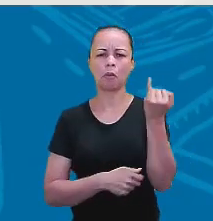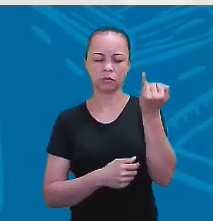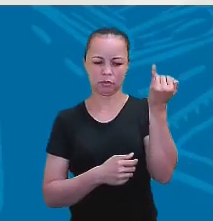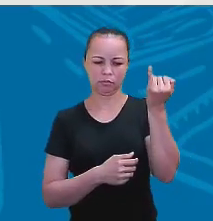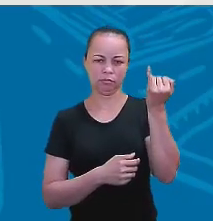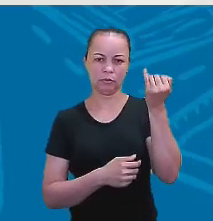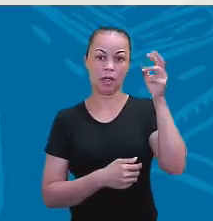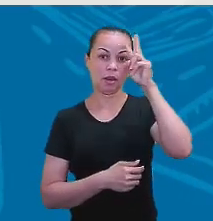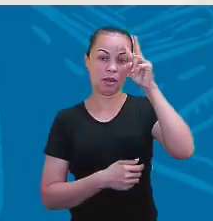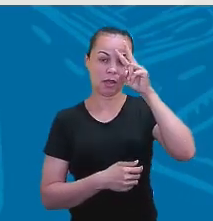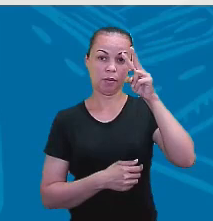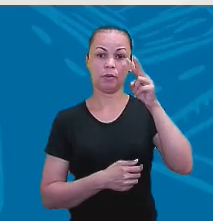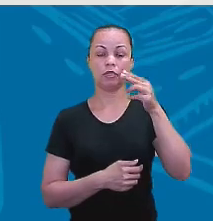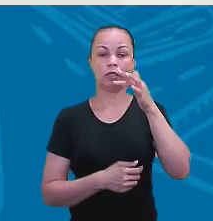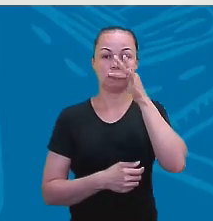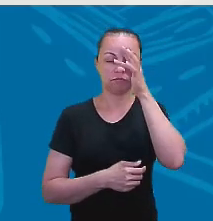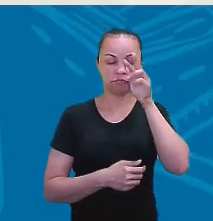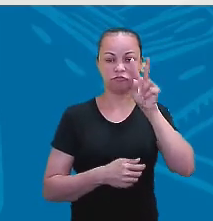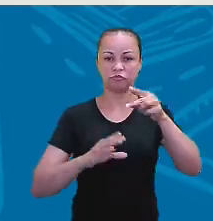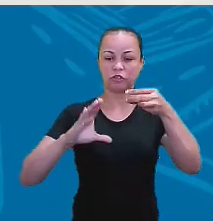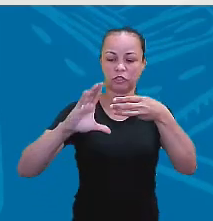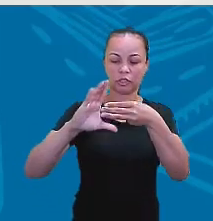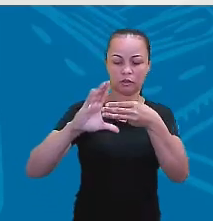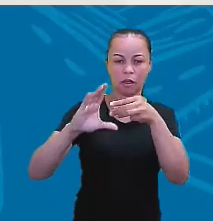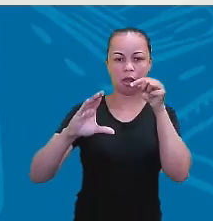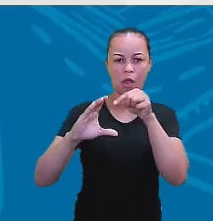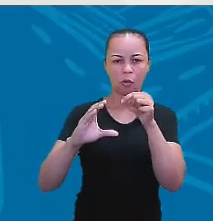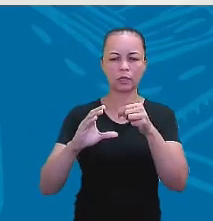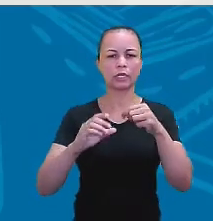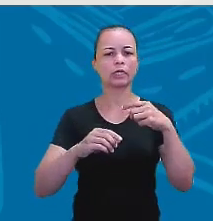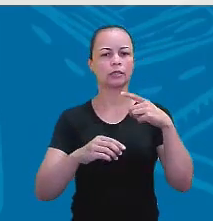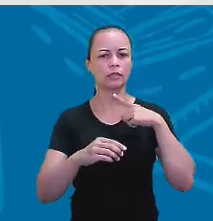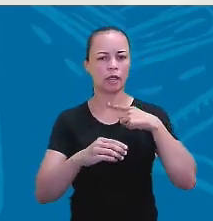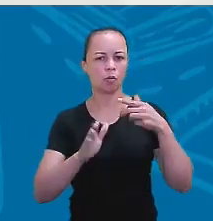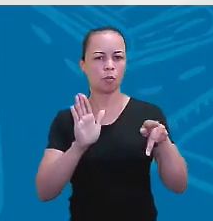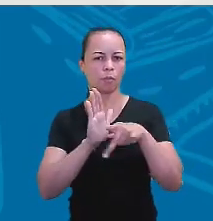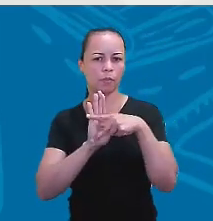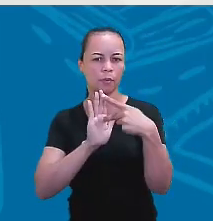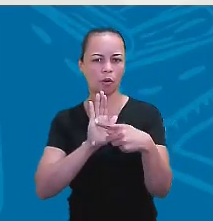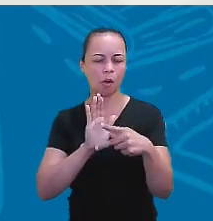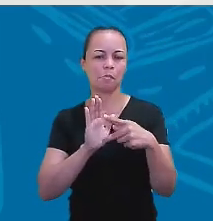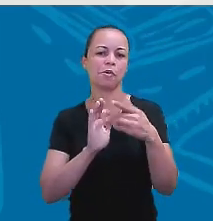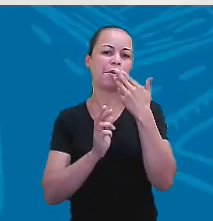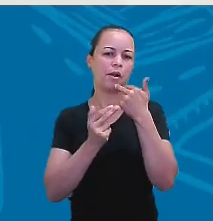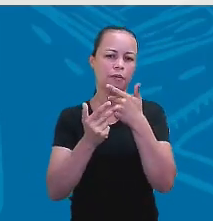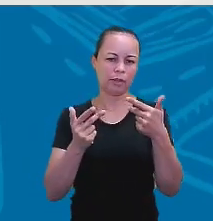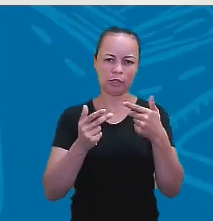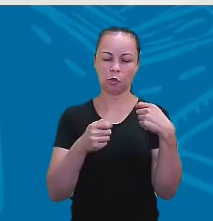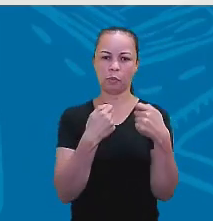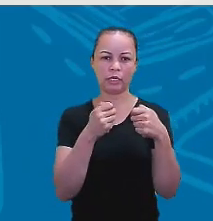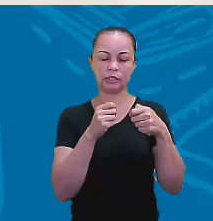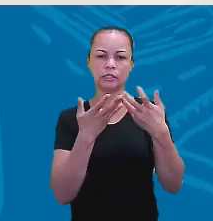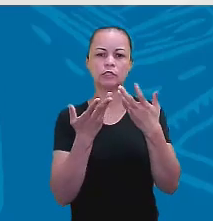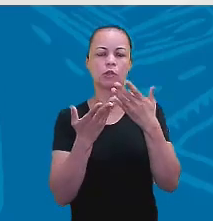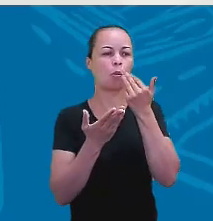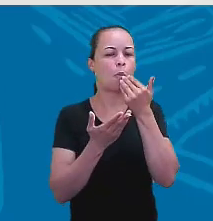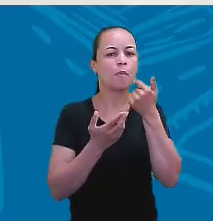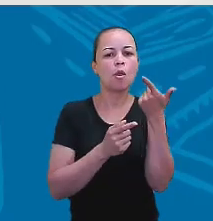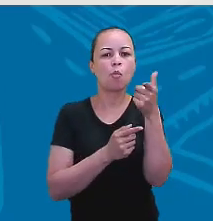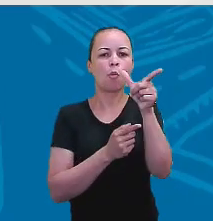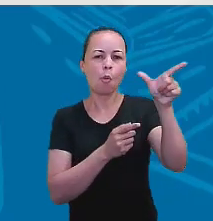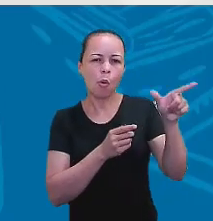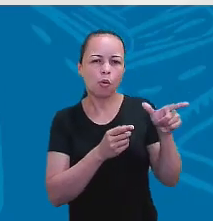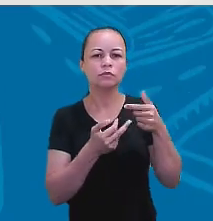vegetais são comuns em organismos que produzem o seu próprio alimento. Eles não precisam ingerir outros organismos, eles não precisam comer outros